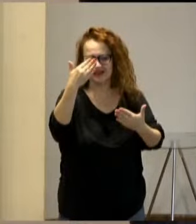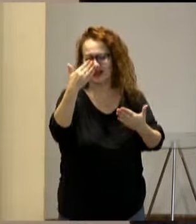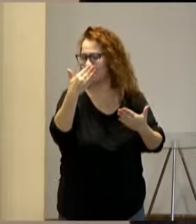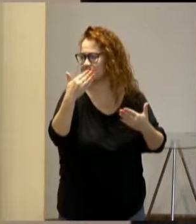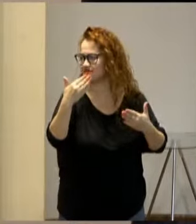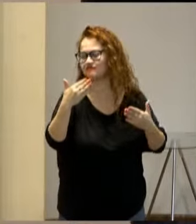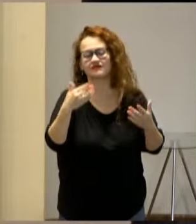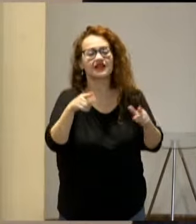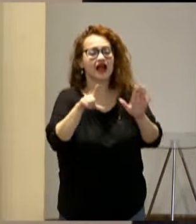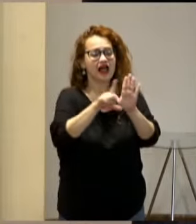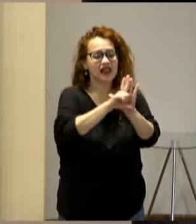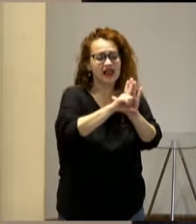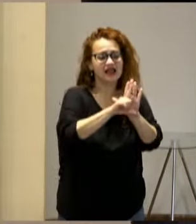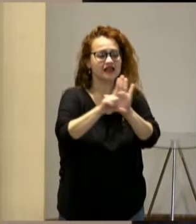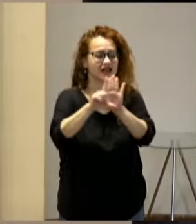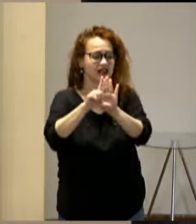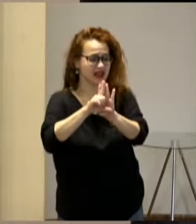10.639 e além